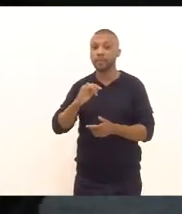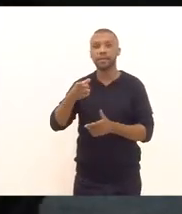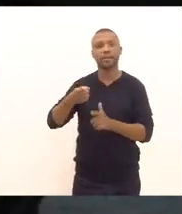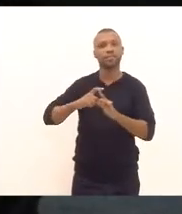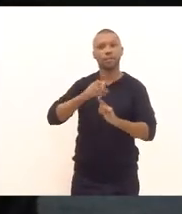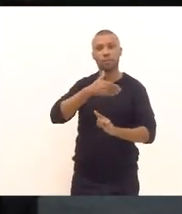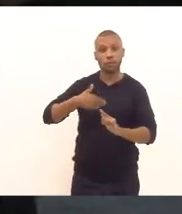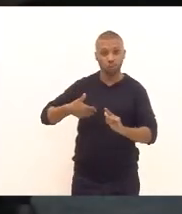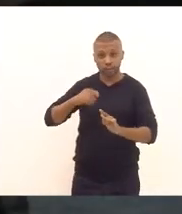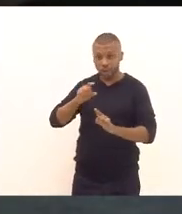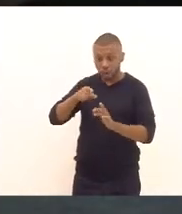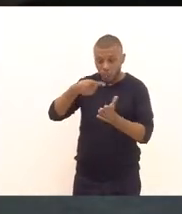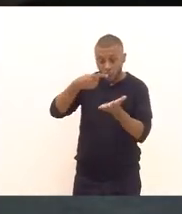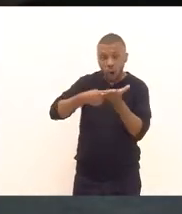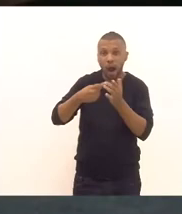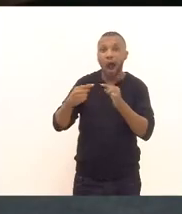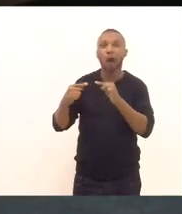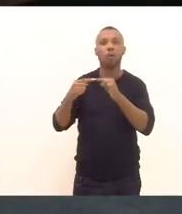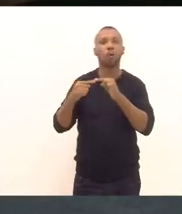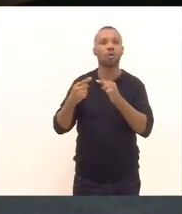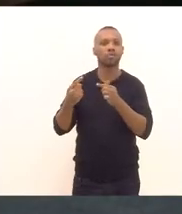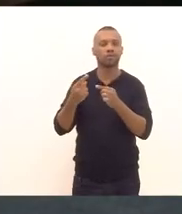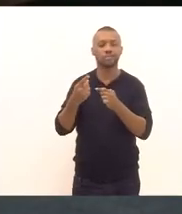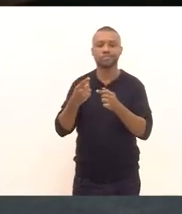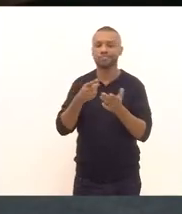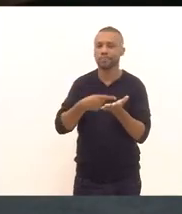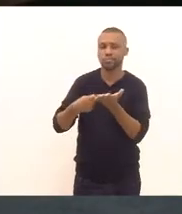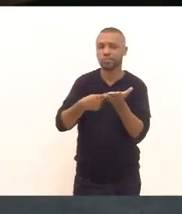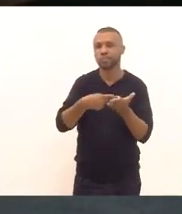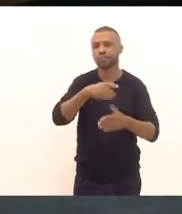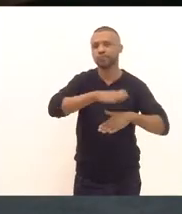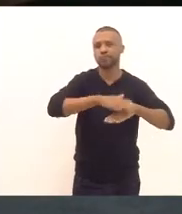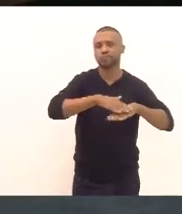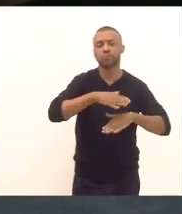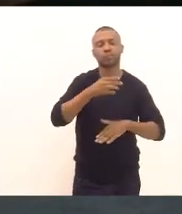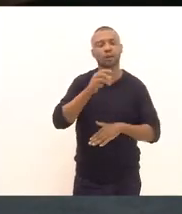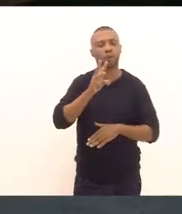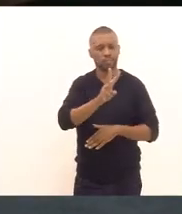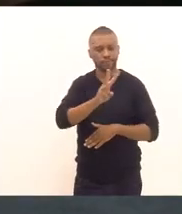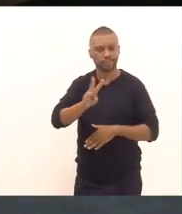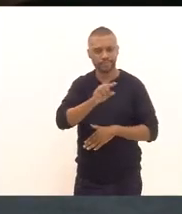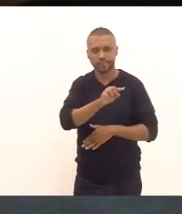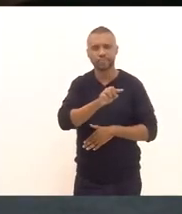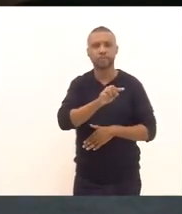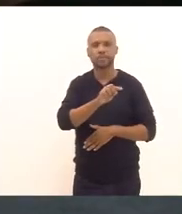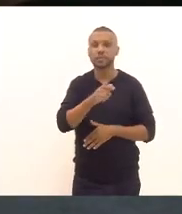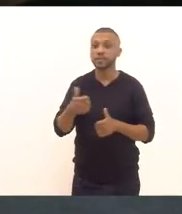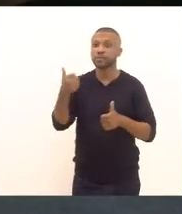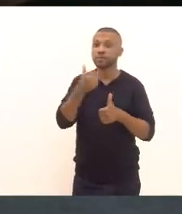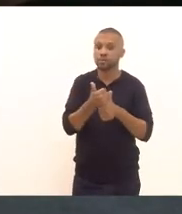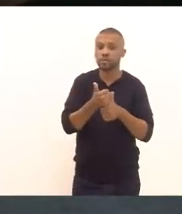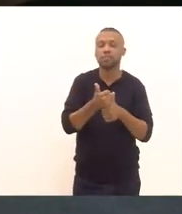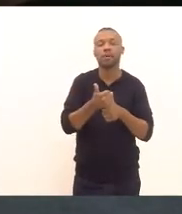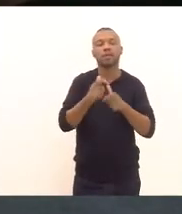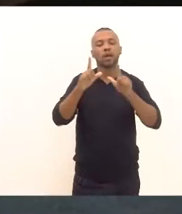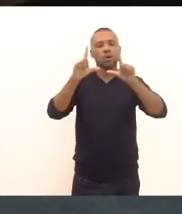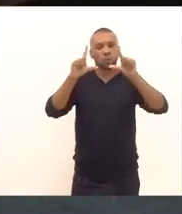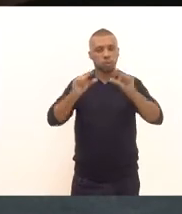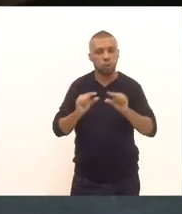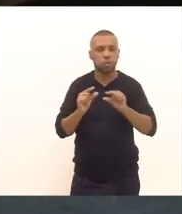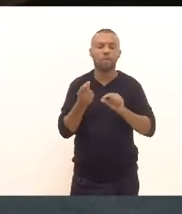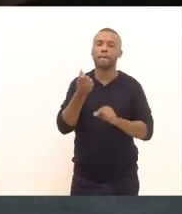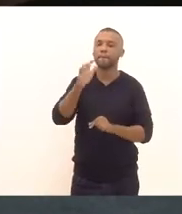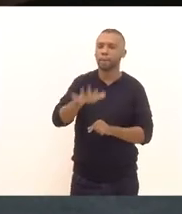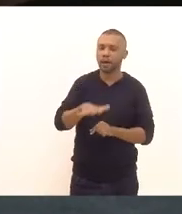acordo o péssimo acordo feito para o Wilson vídeo para que essa essa compensação fosse feita a muito menor